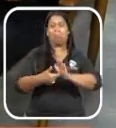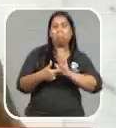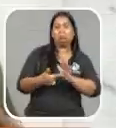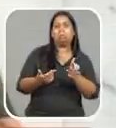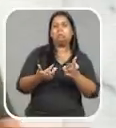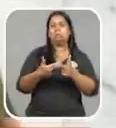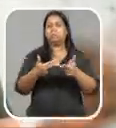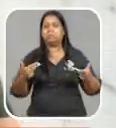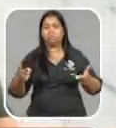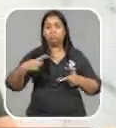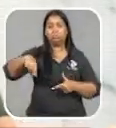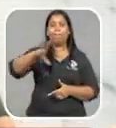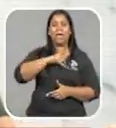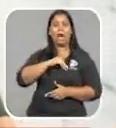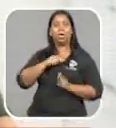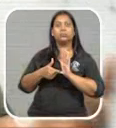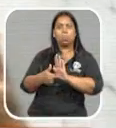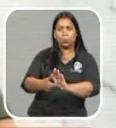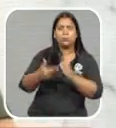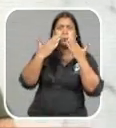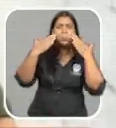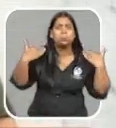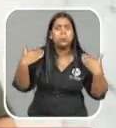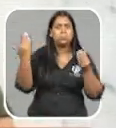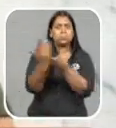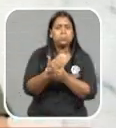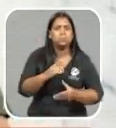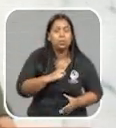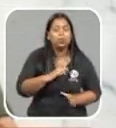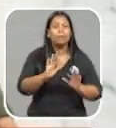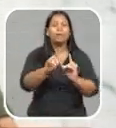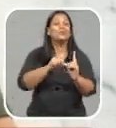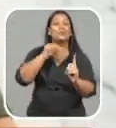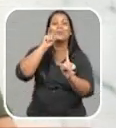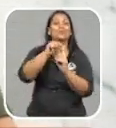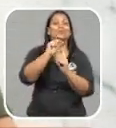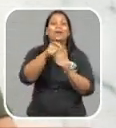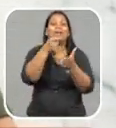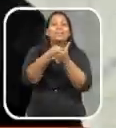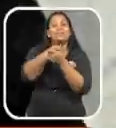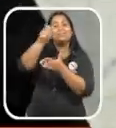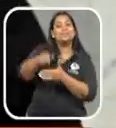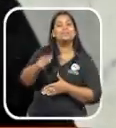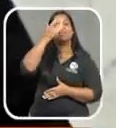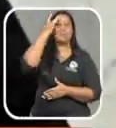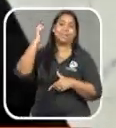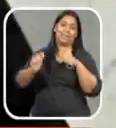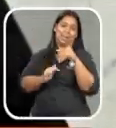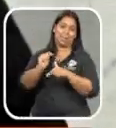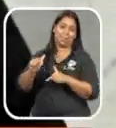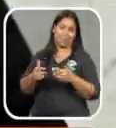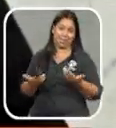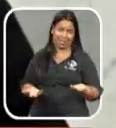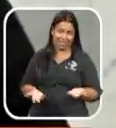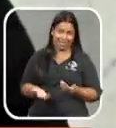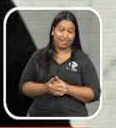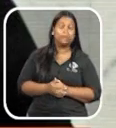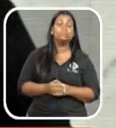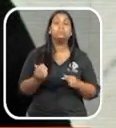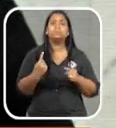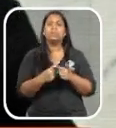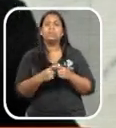processados, mas o objetivo mesmo era a defesa do trabalhador. Porque era um catálogo de irregularidades, não era só uma irregularidade,